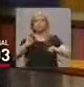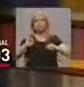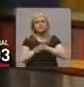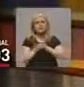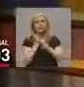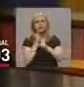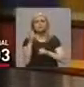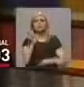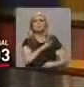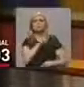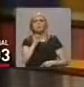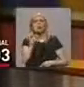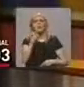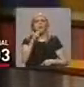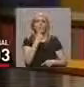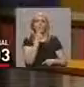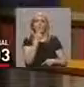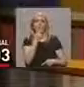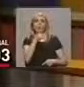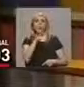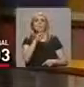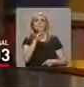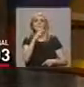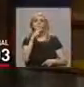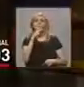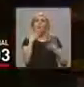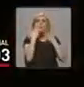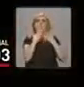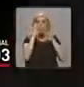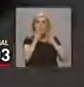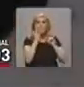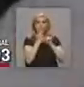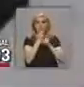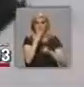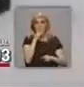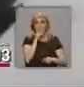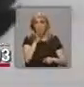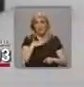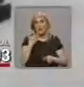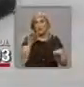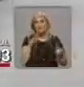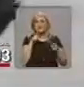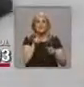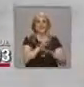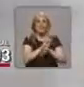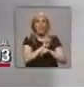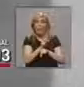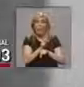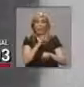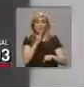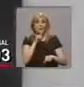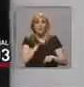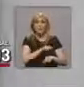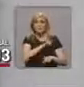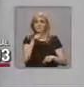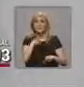da faculdade, chamada Autópsia do Ensino, está a ver? Como eles devem ter gostado, isso foi suficiente para ficar